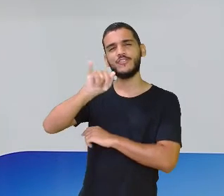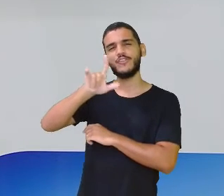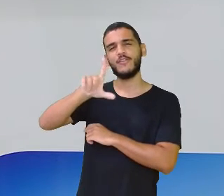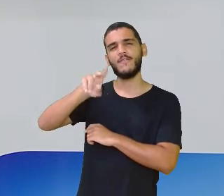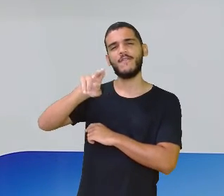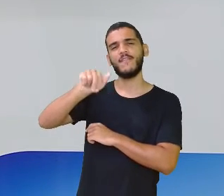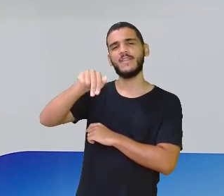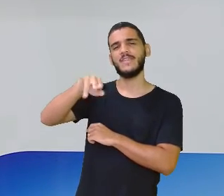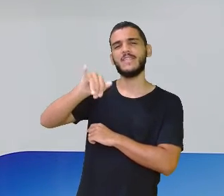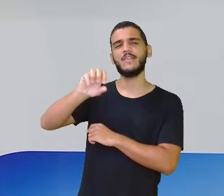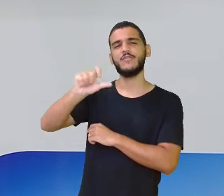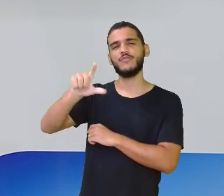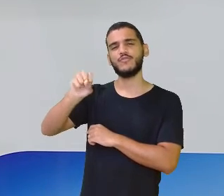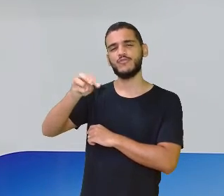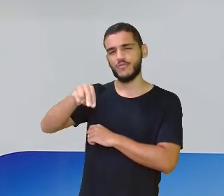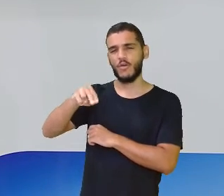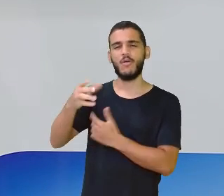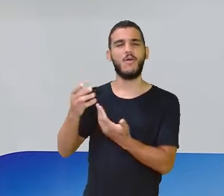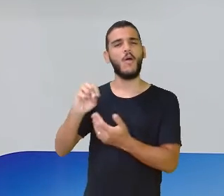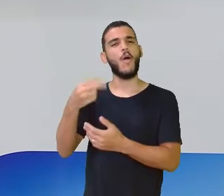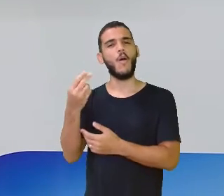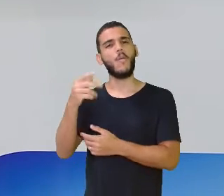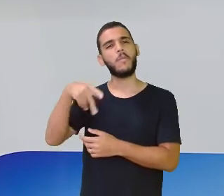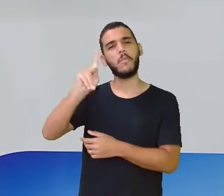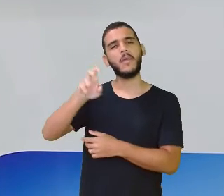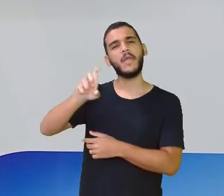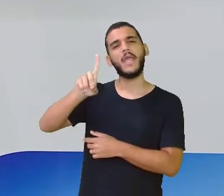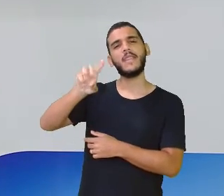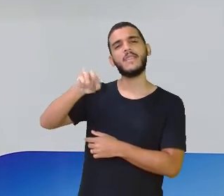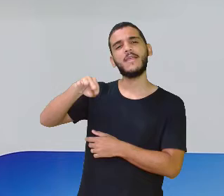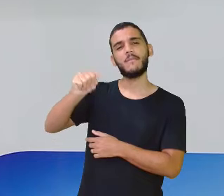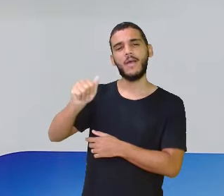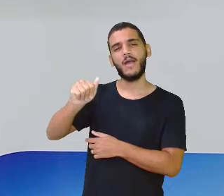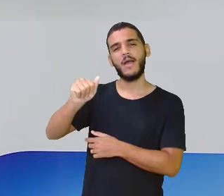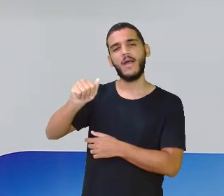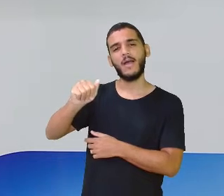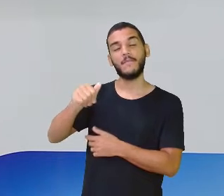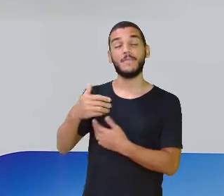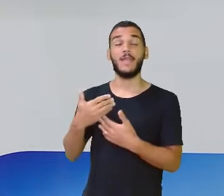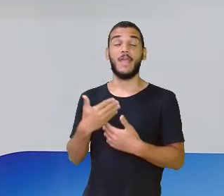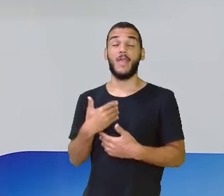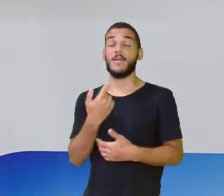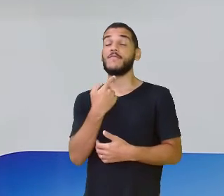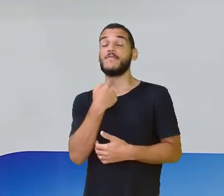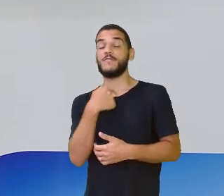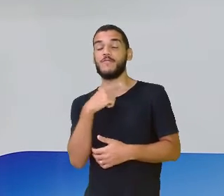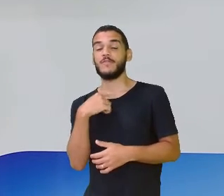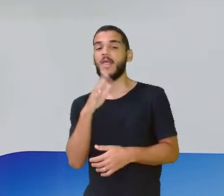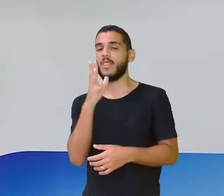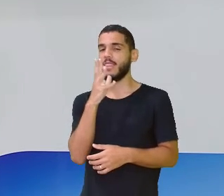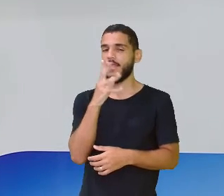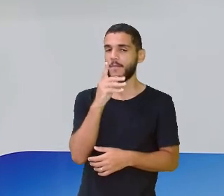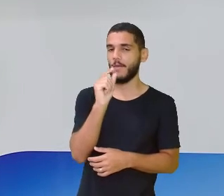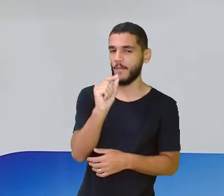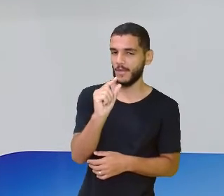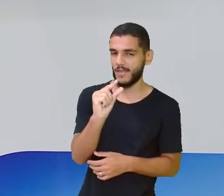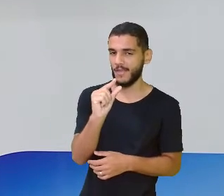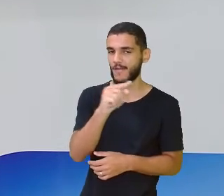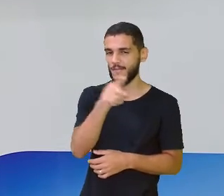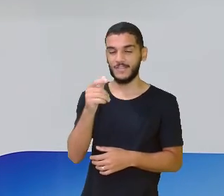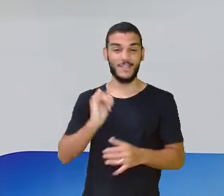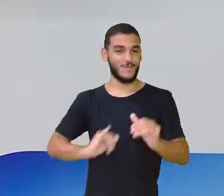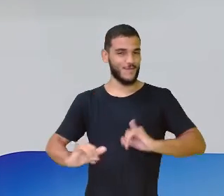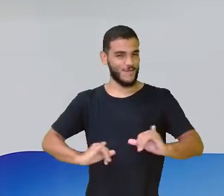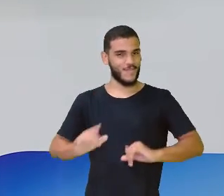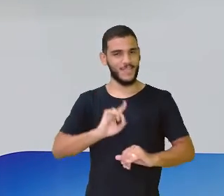professora Kedma? Vocês estão curiosos? Eu estava com vontade de esticar essa dúvida um pouquinho mais, mas eu não vou fazer vocês sofrerem, não. Eu não